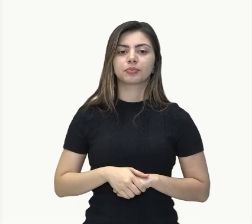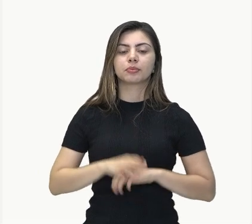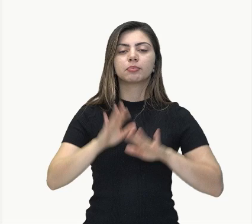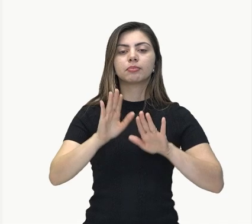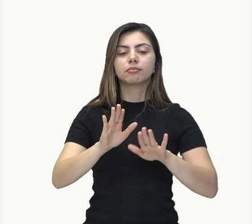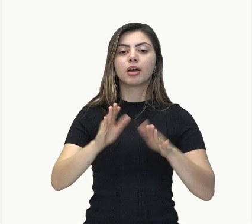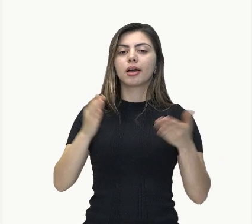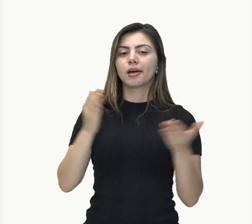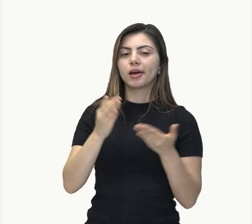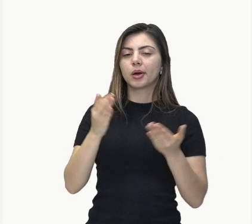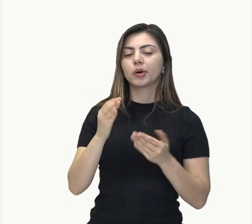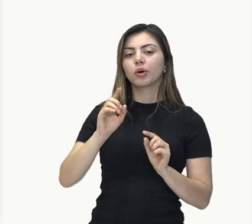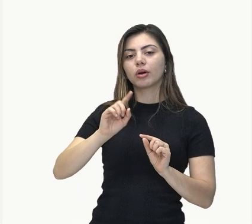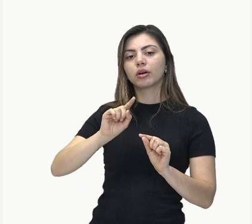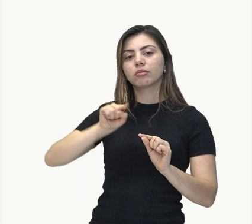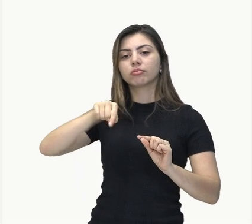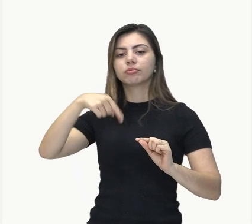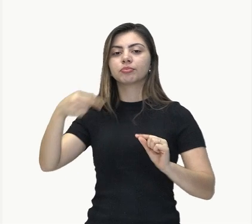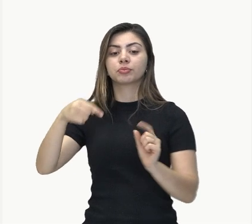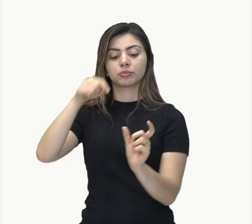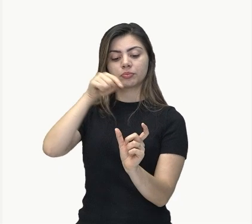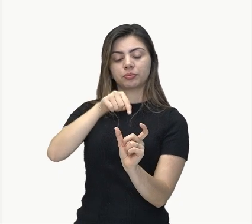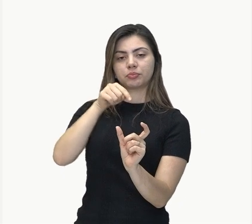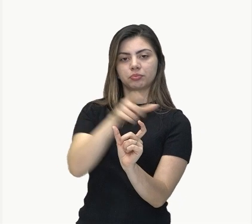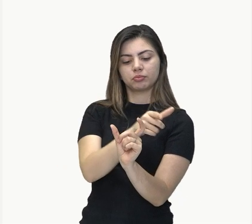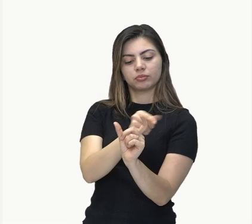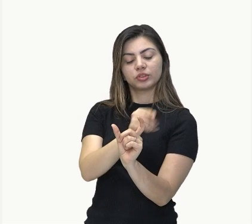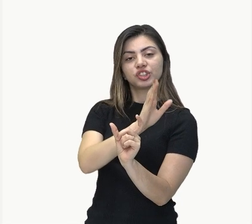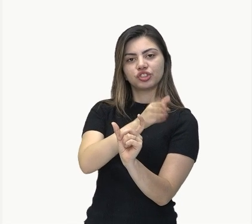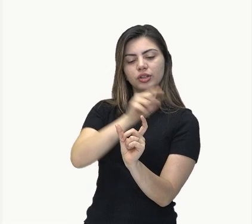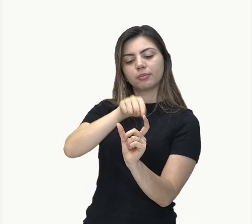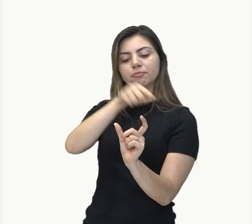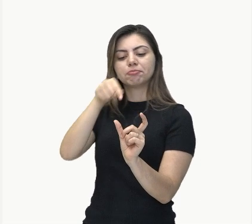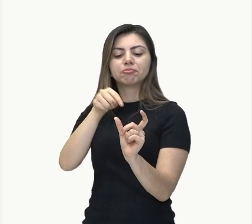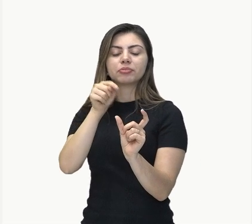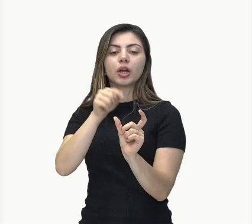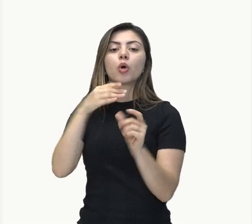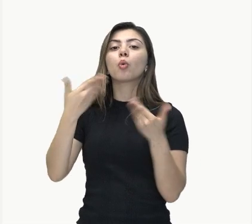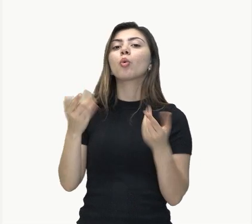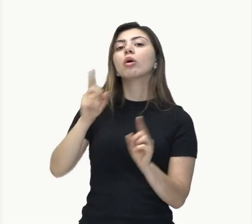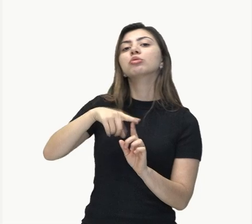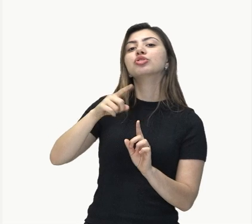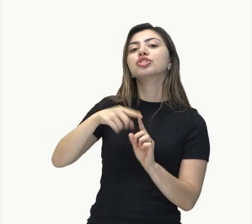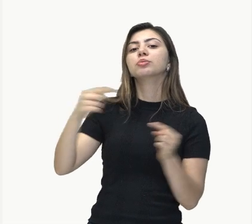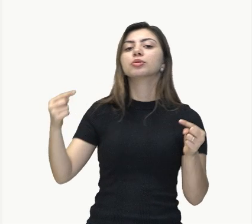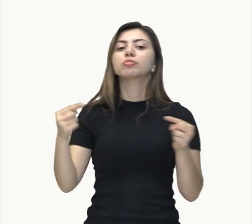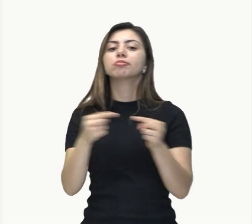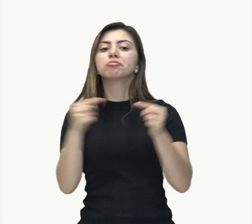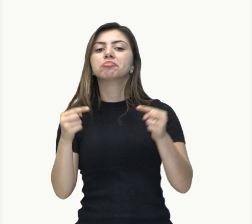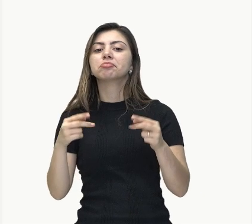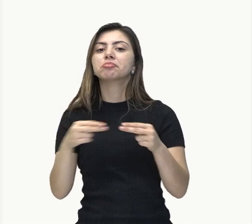Agora eu vou para o infixo, né? O infixo é o tipo de ligação.